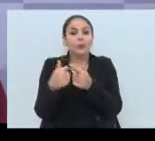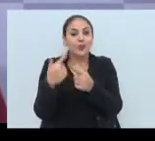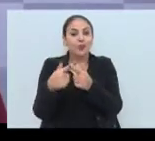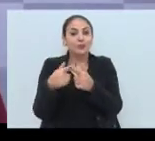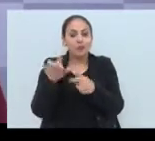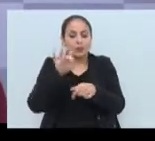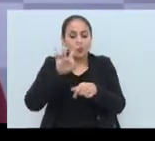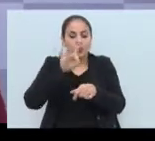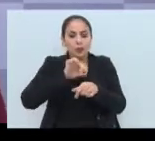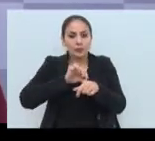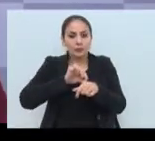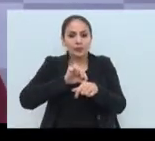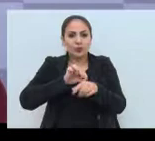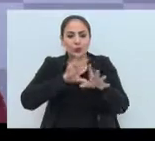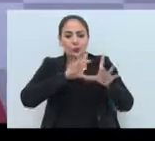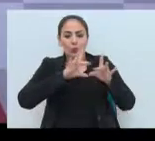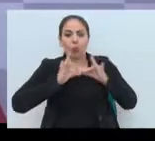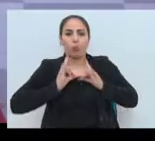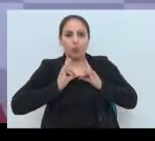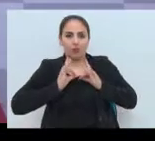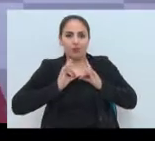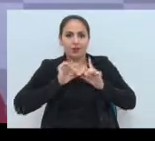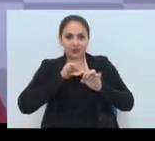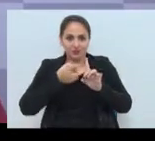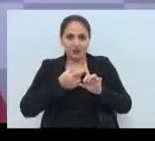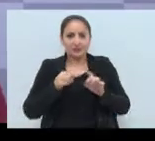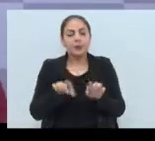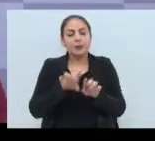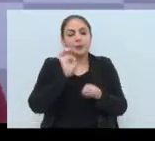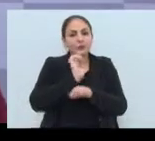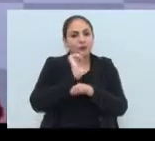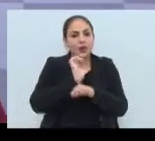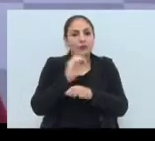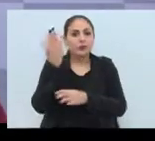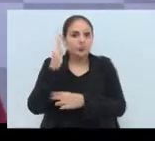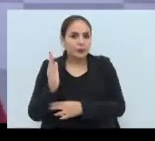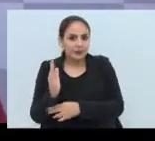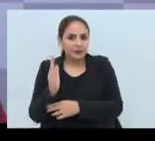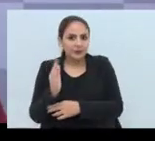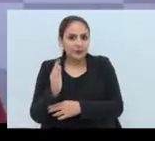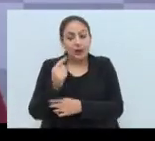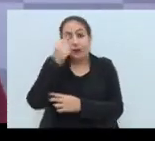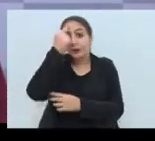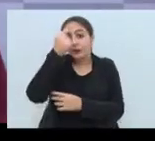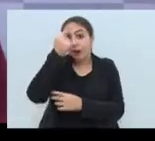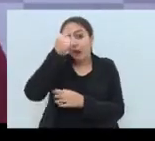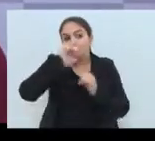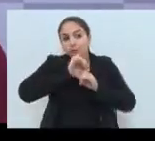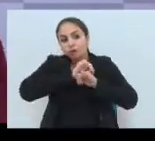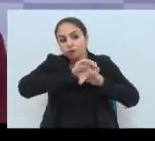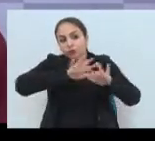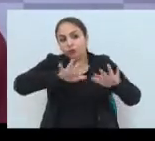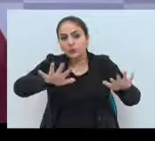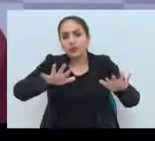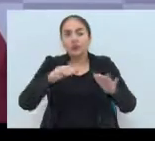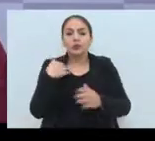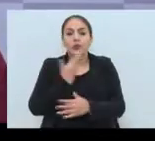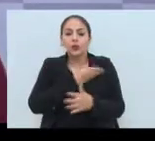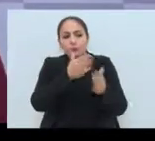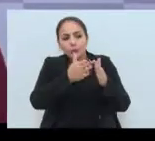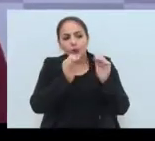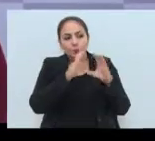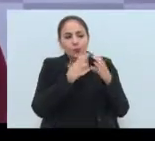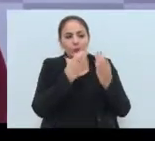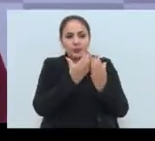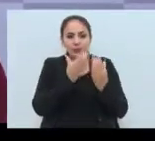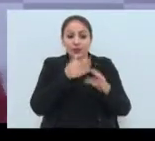mosquito. Foram registrados vários casos no estado e no Brasil. Então a ideia está lançada, né, Ana? A gente pede à